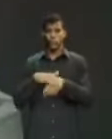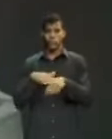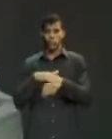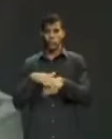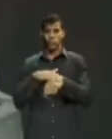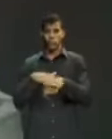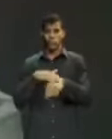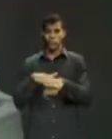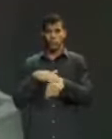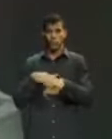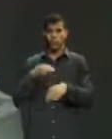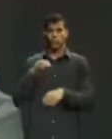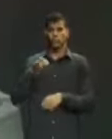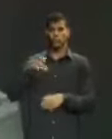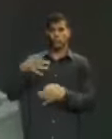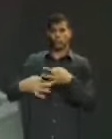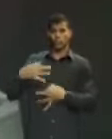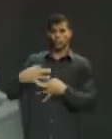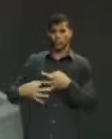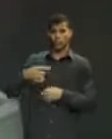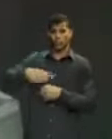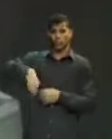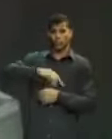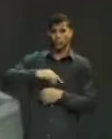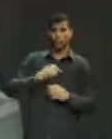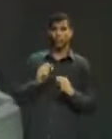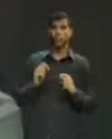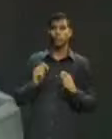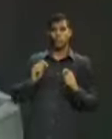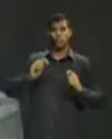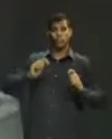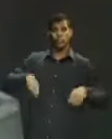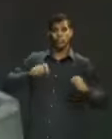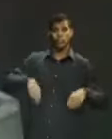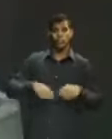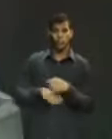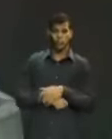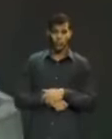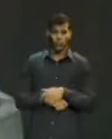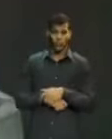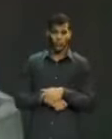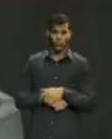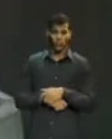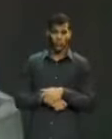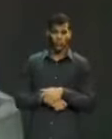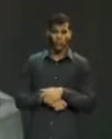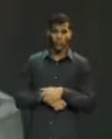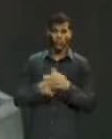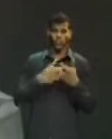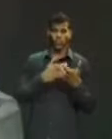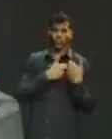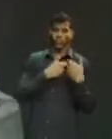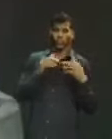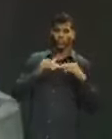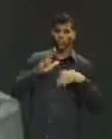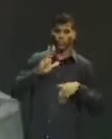Poder Judiciário para que nós possamos ter maior